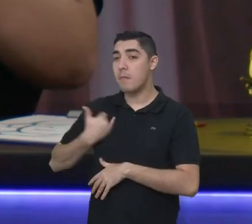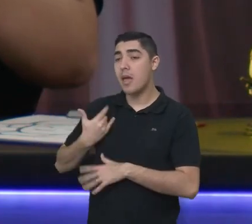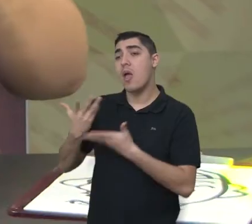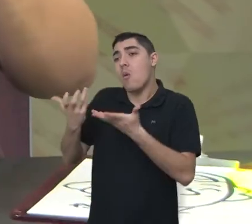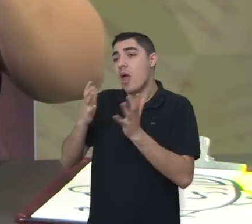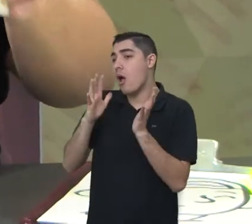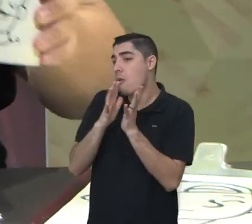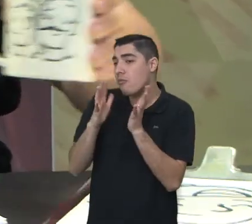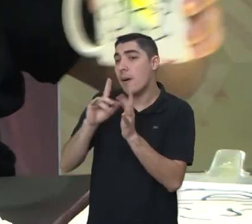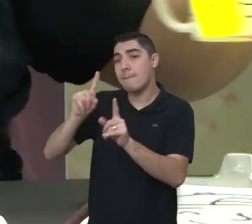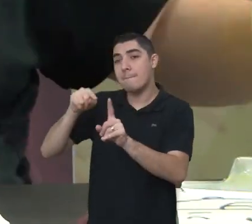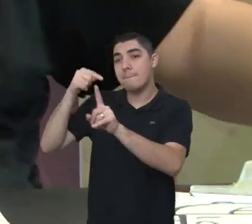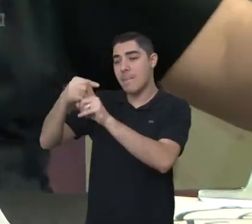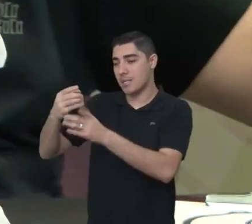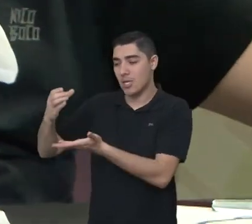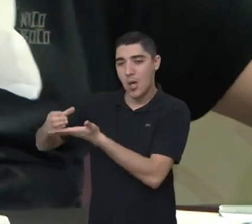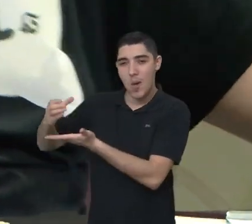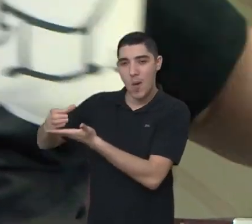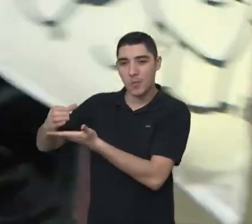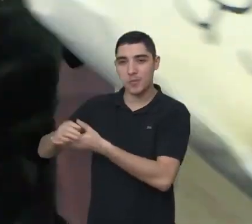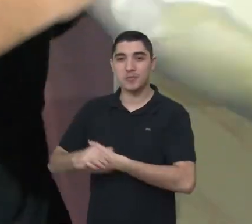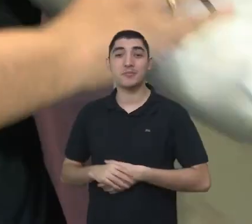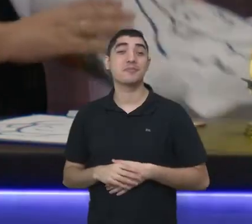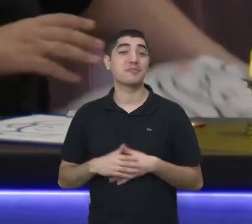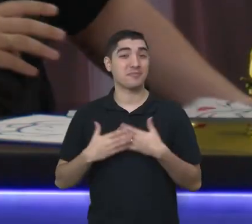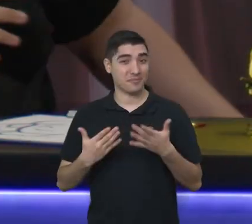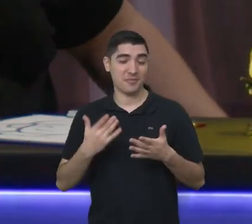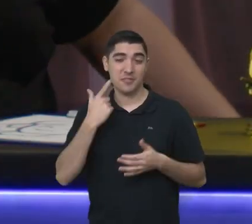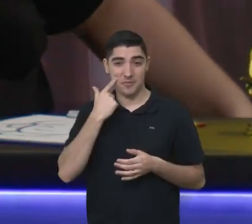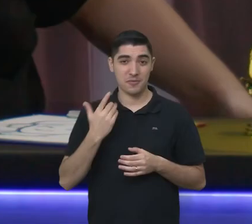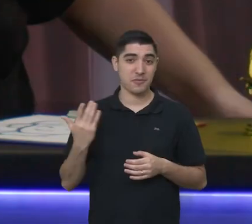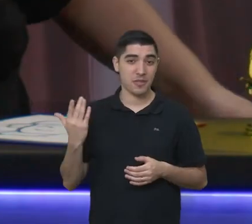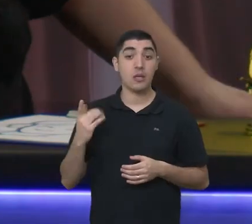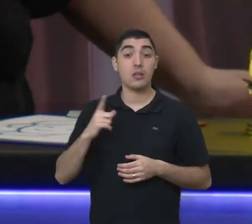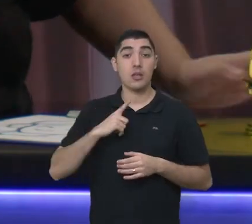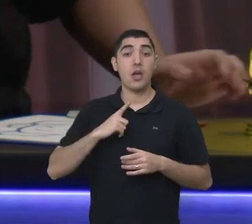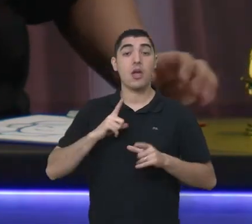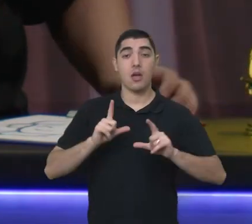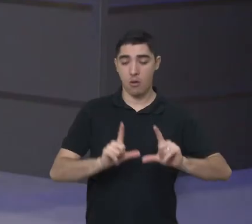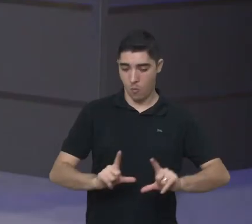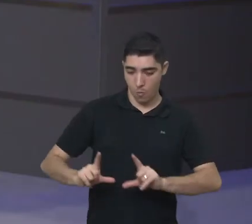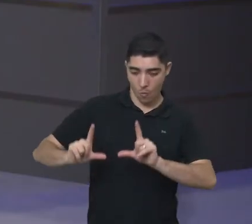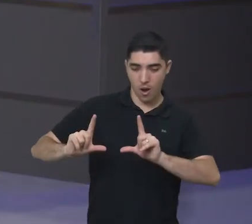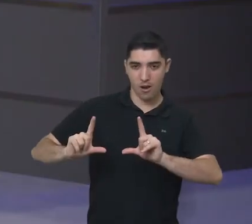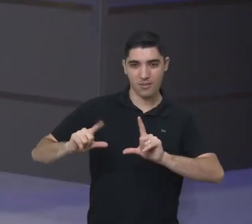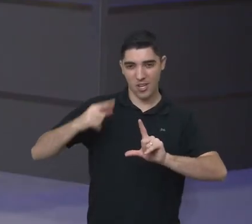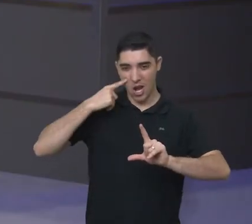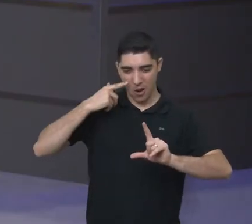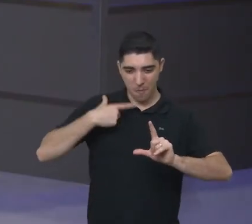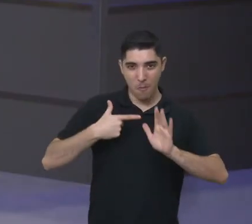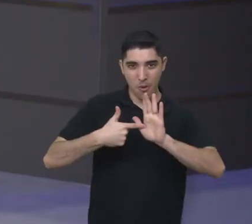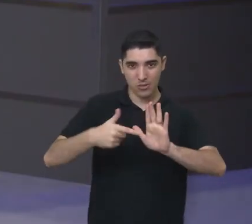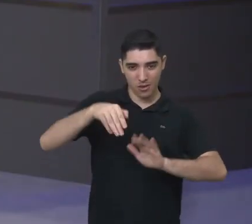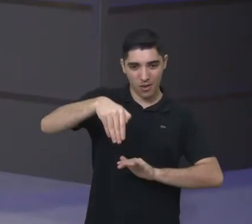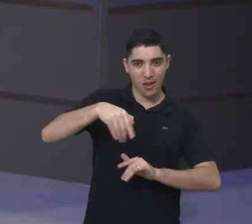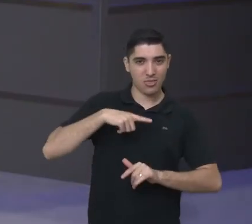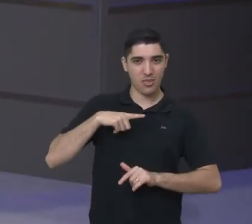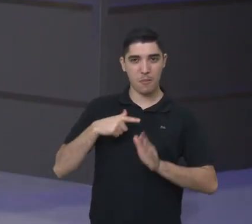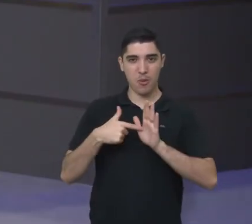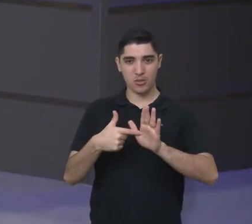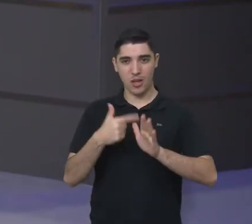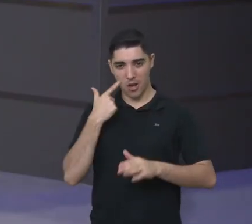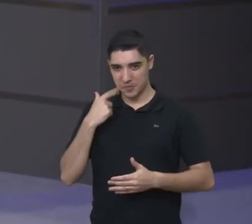e a caneca. É isso aí, ó, almofada, caneca. Tem o lance também do quadro que tá aqui. Sim. Mas assim, a